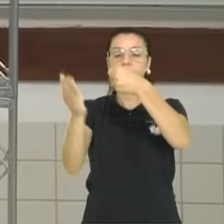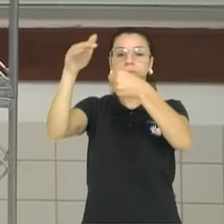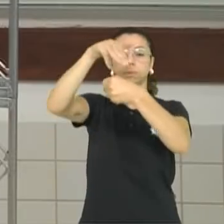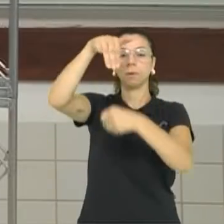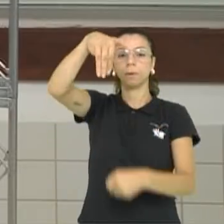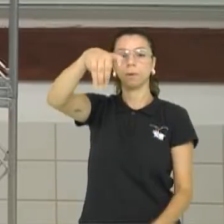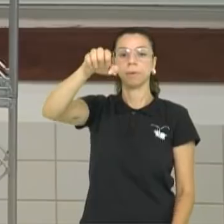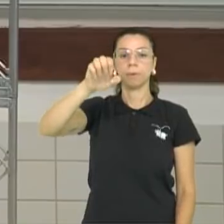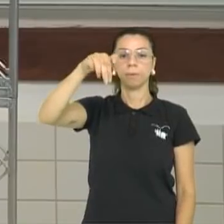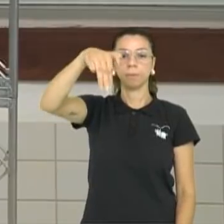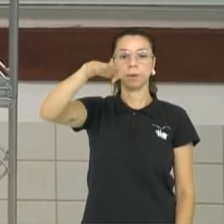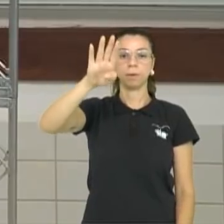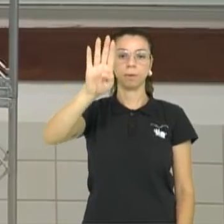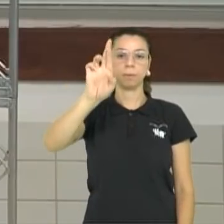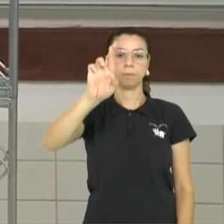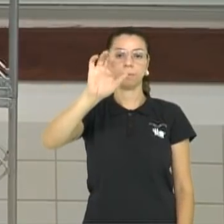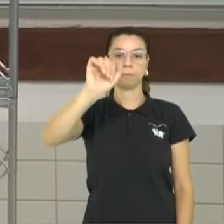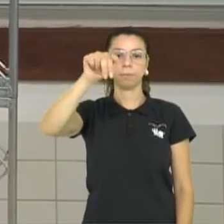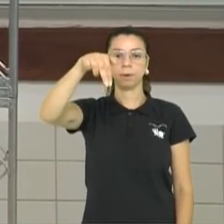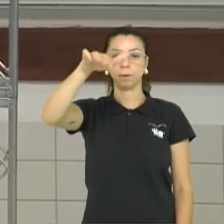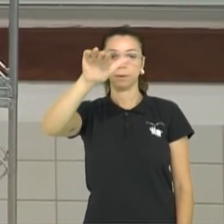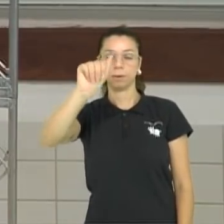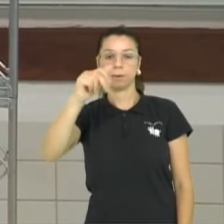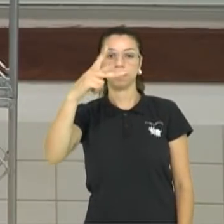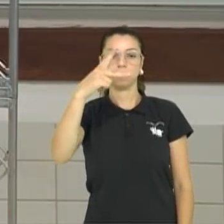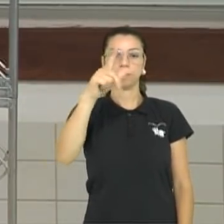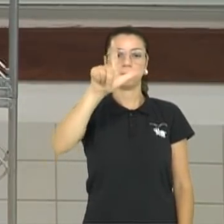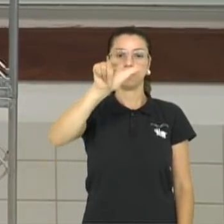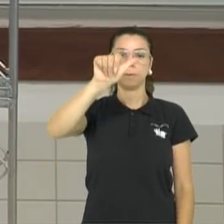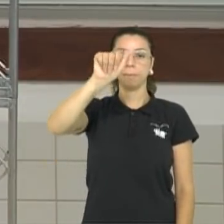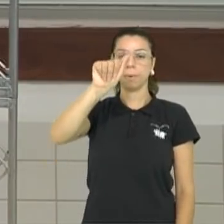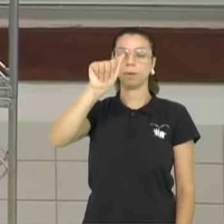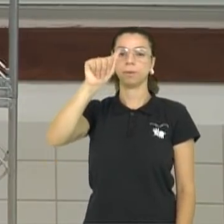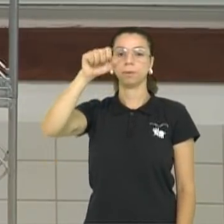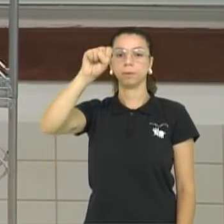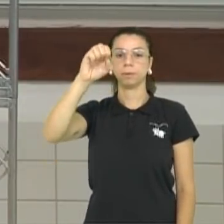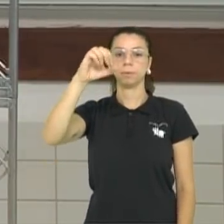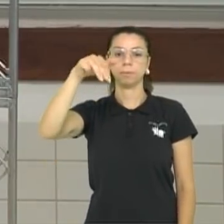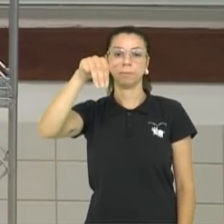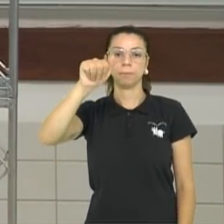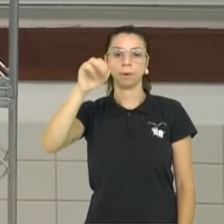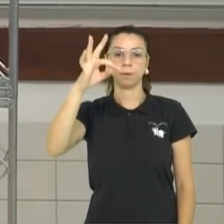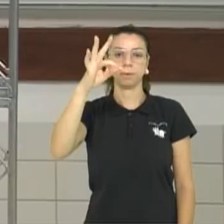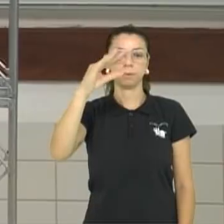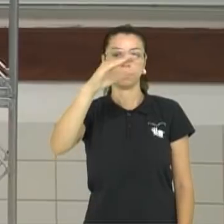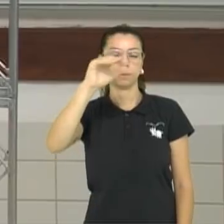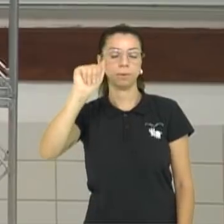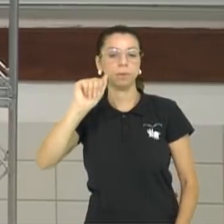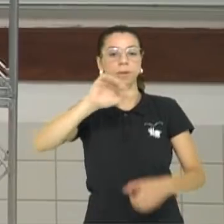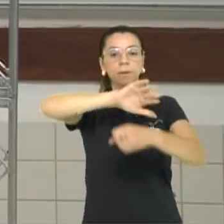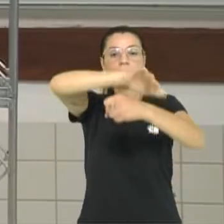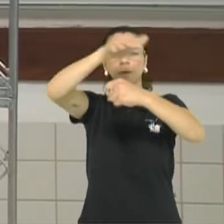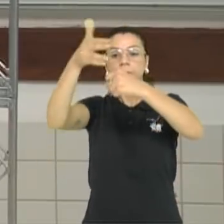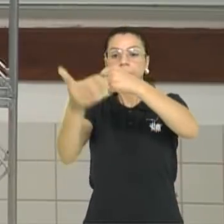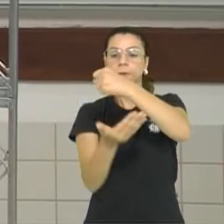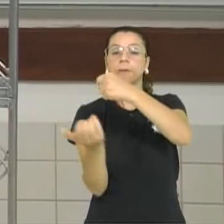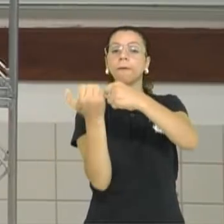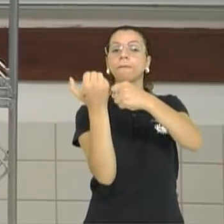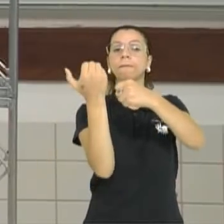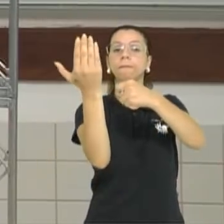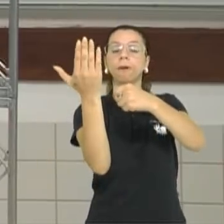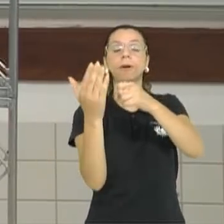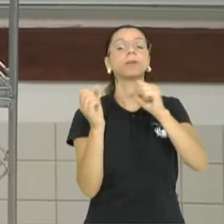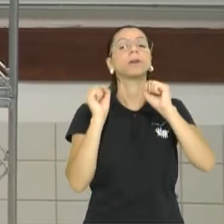que delimita, que separa o que é fora da célula e o que está lá dentro da célula. Permite